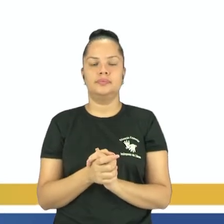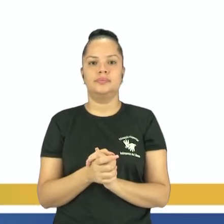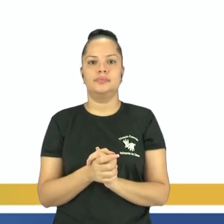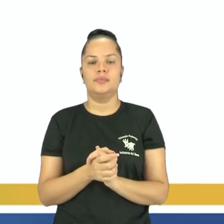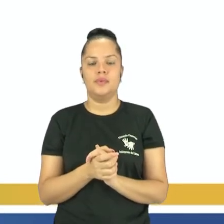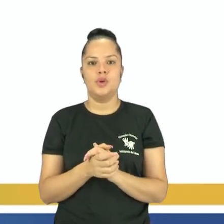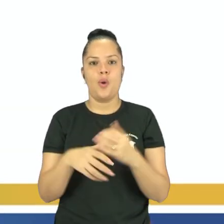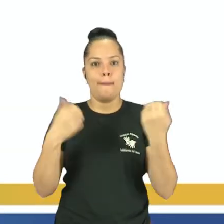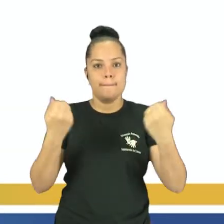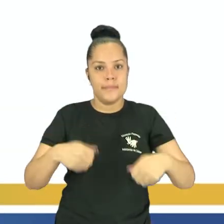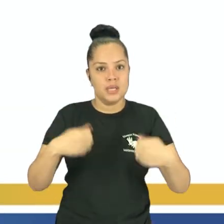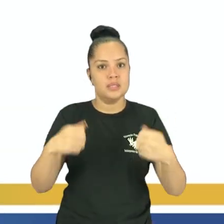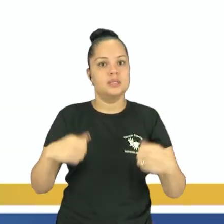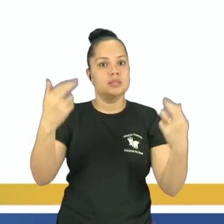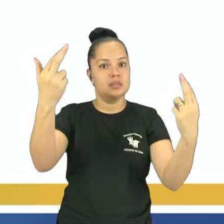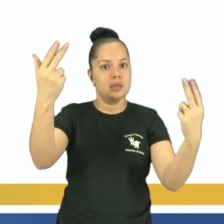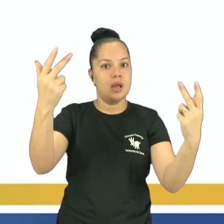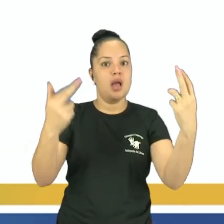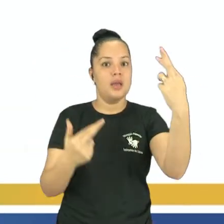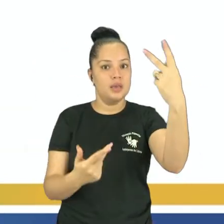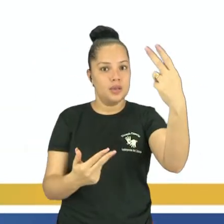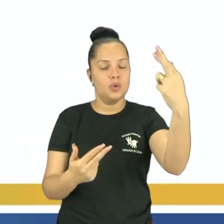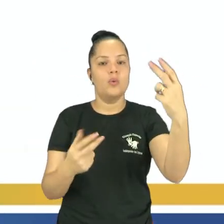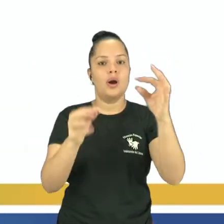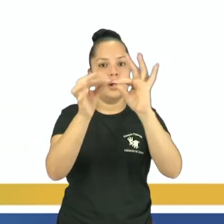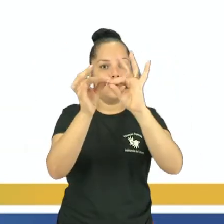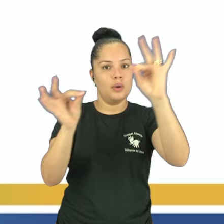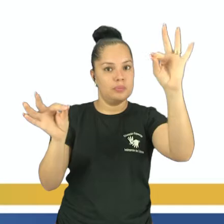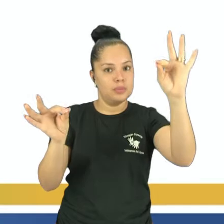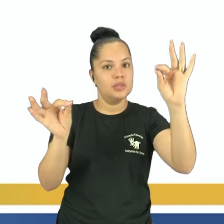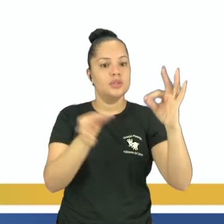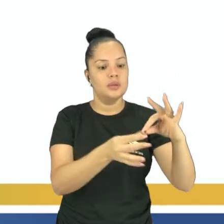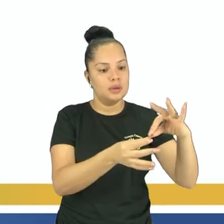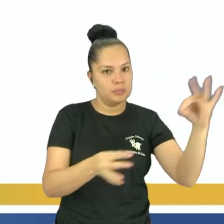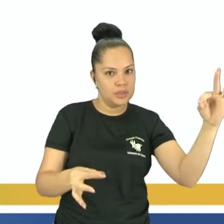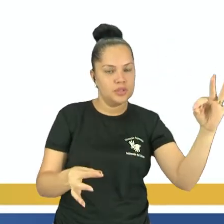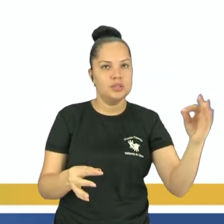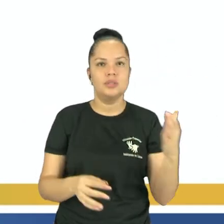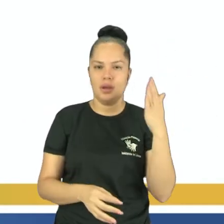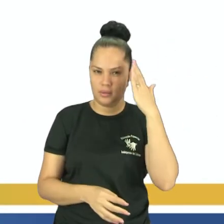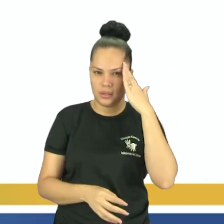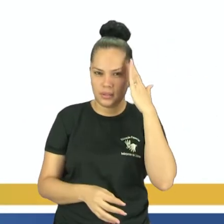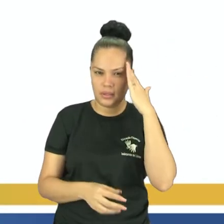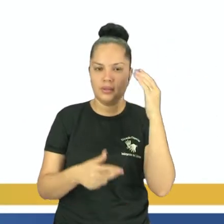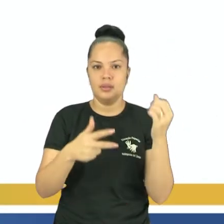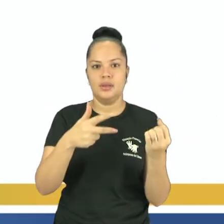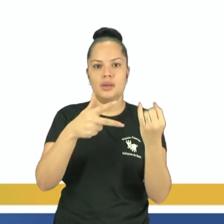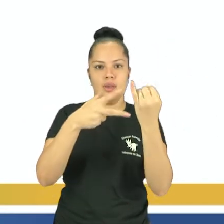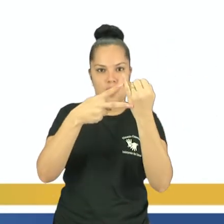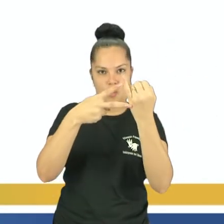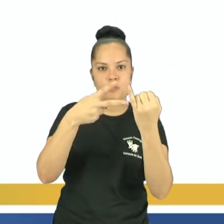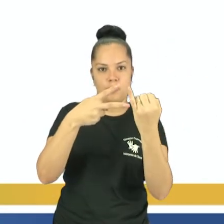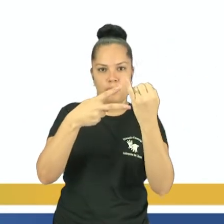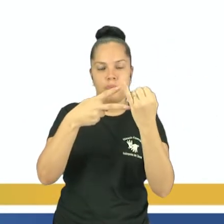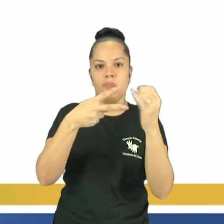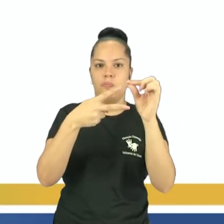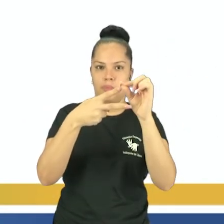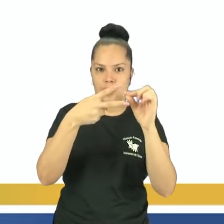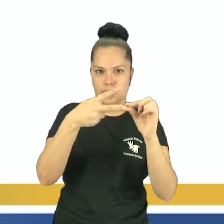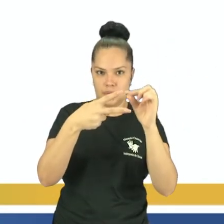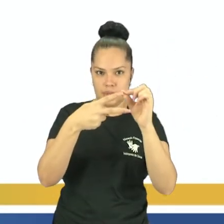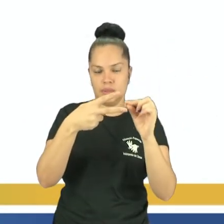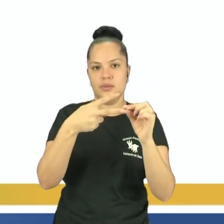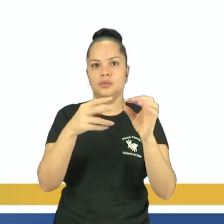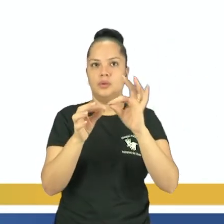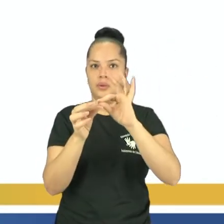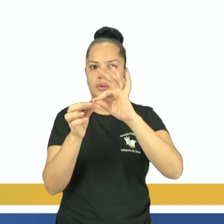mesma medida, certo? Então, vamos entender agora o que são os elementos de um polígono? Bom, O polígono, ele